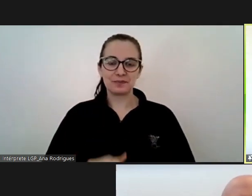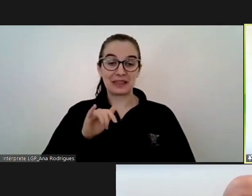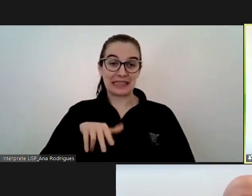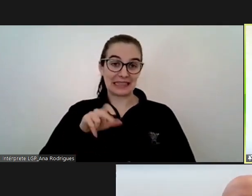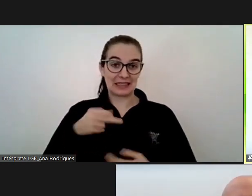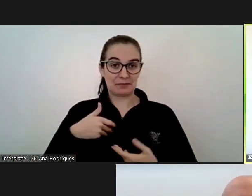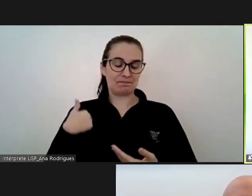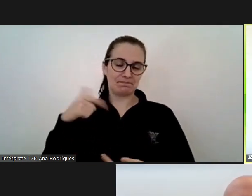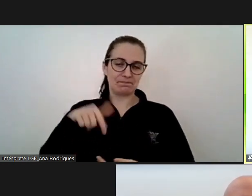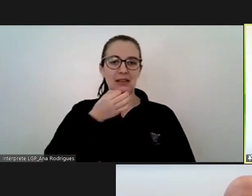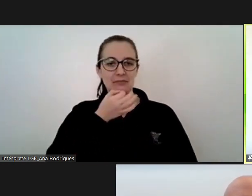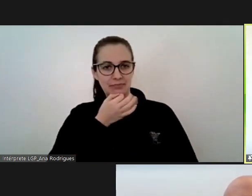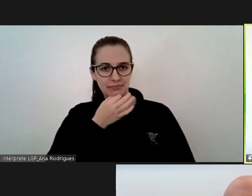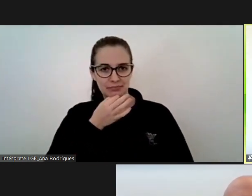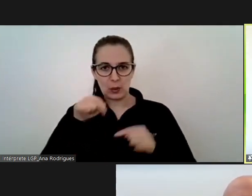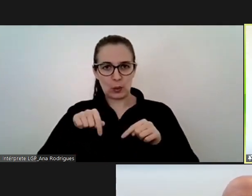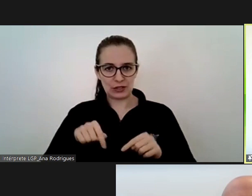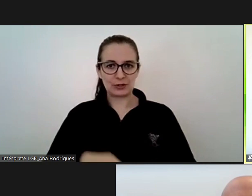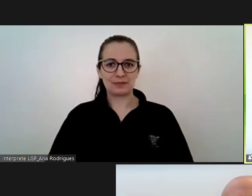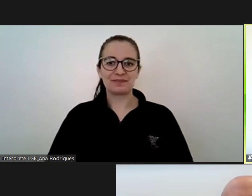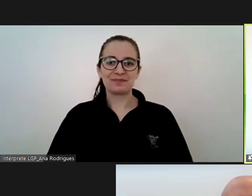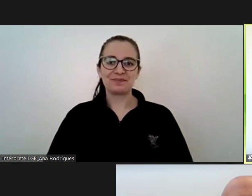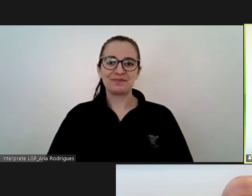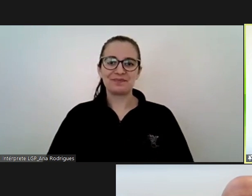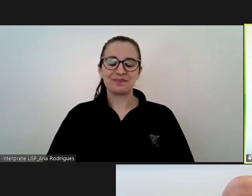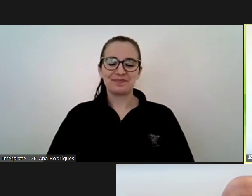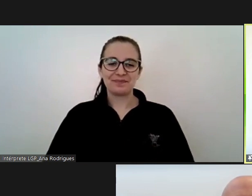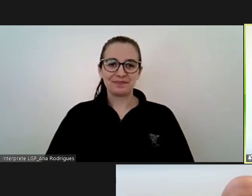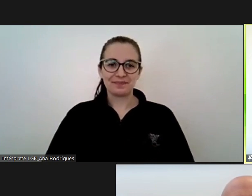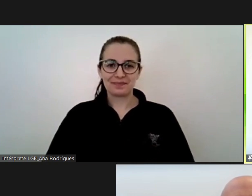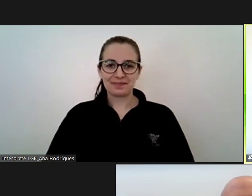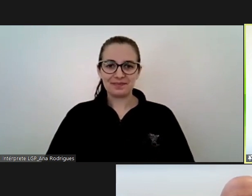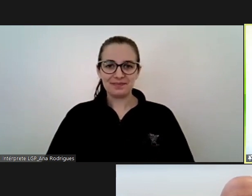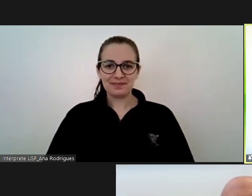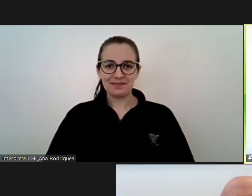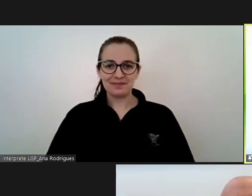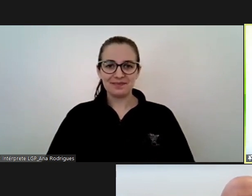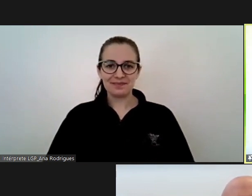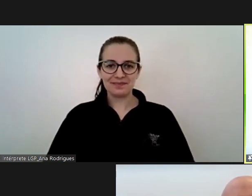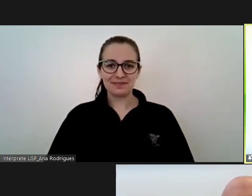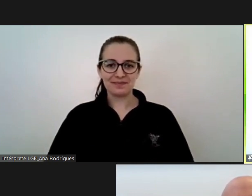estar nesta mesa virtual.